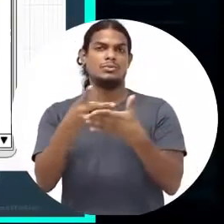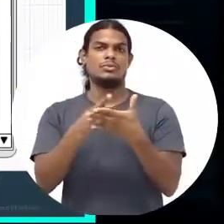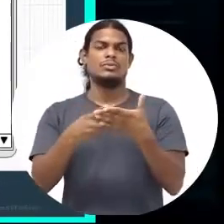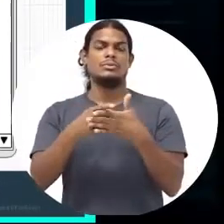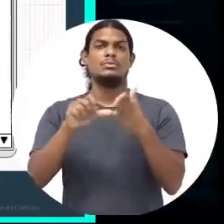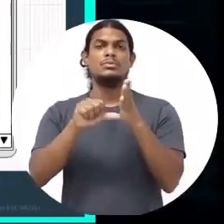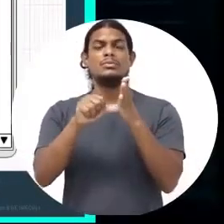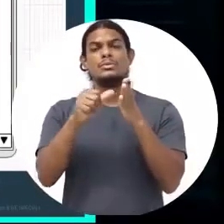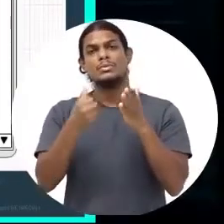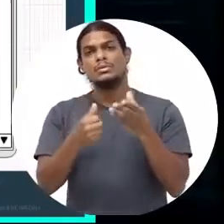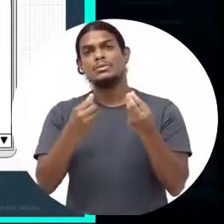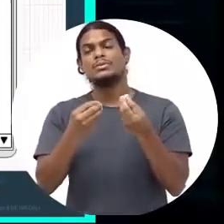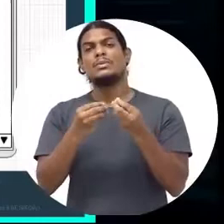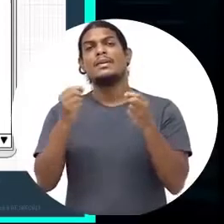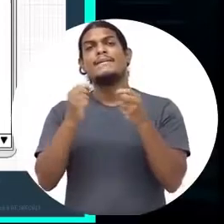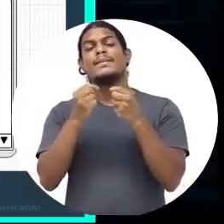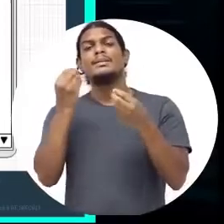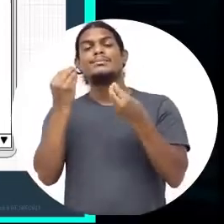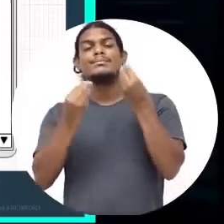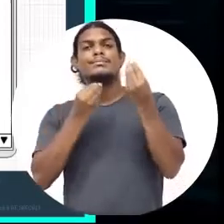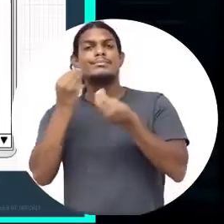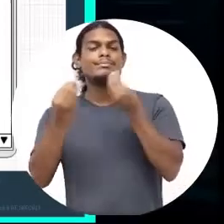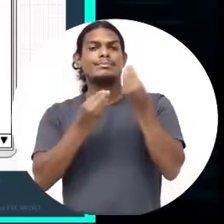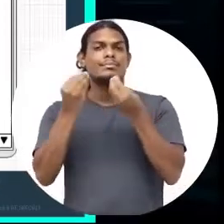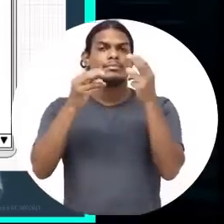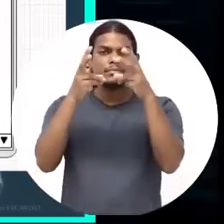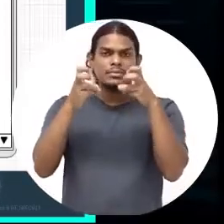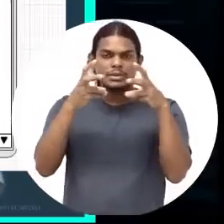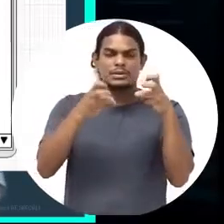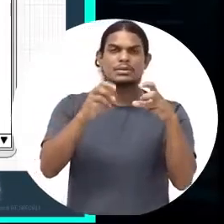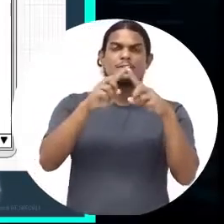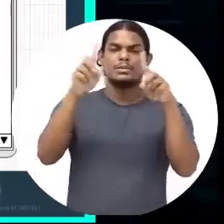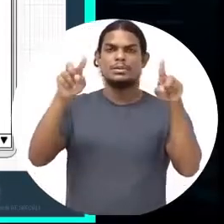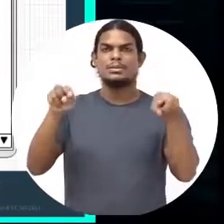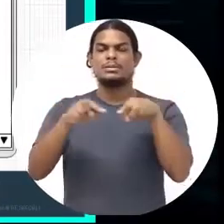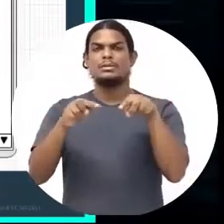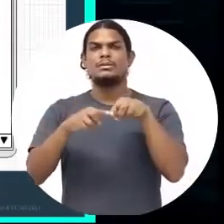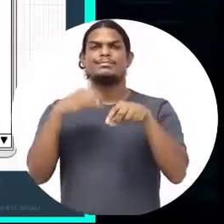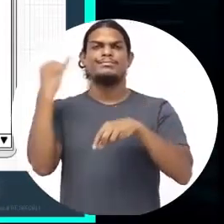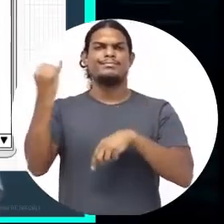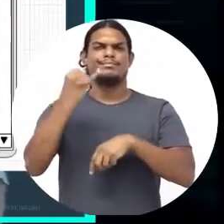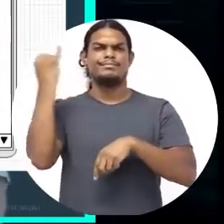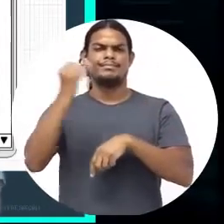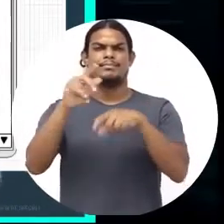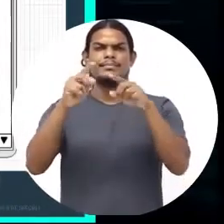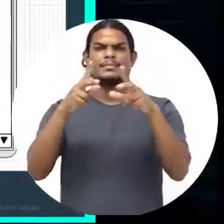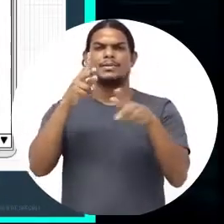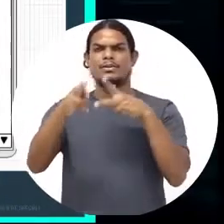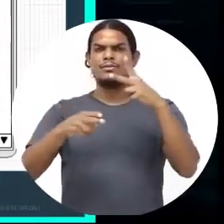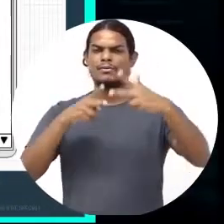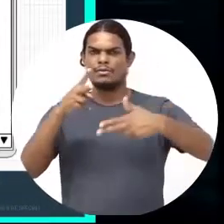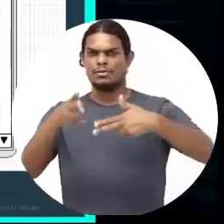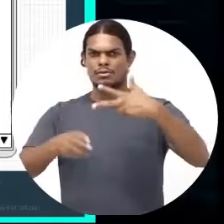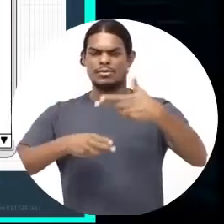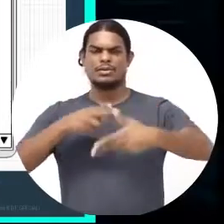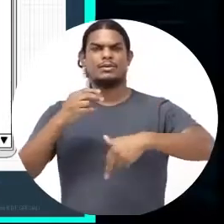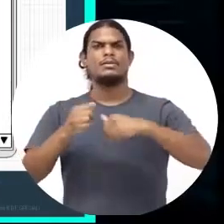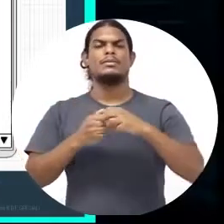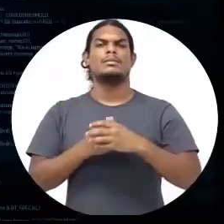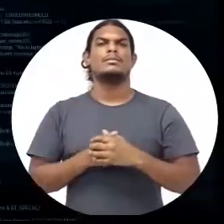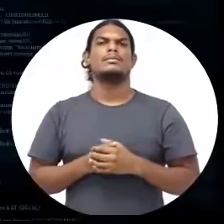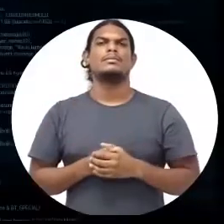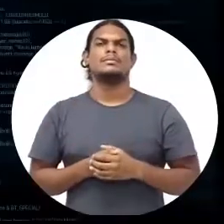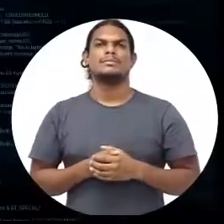você vai fazer é identificar essas caixas. Elas são muito importantes para a gente formatar mais tarde, certo? Então, identifique onde vai